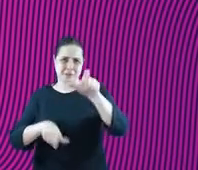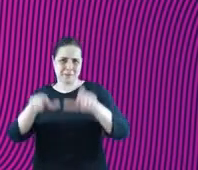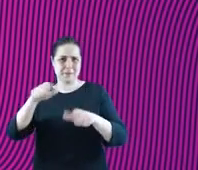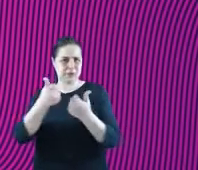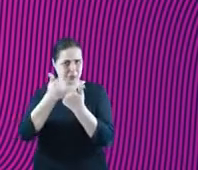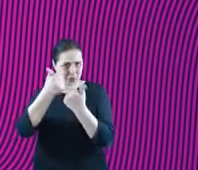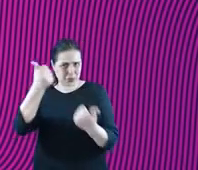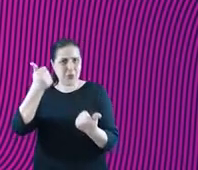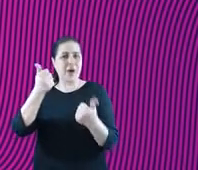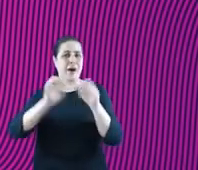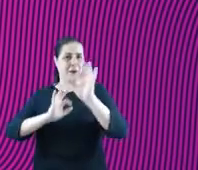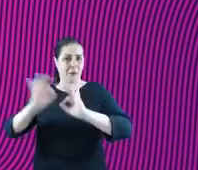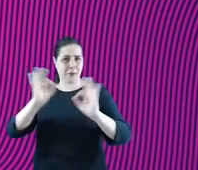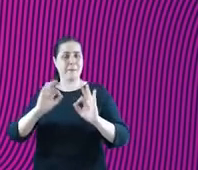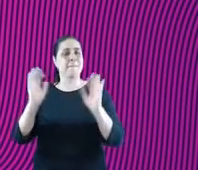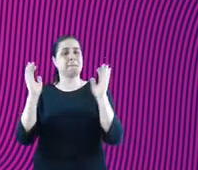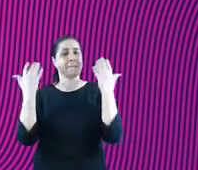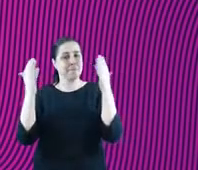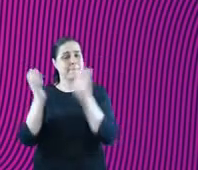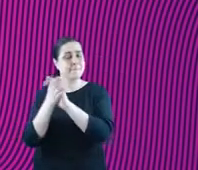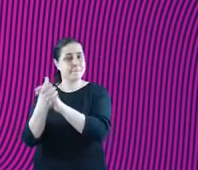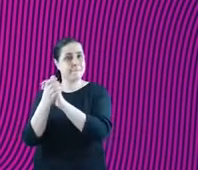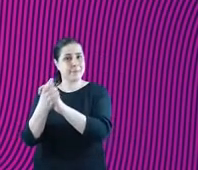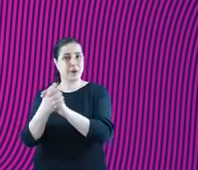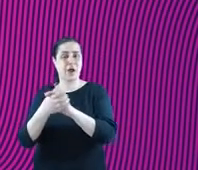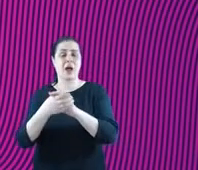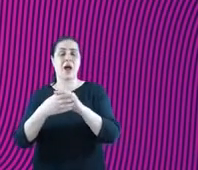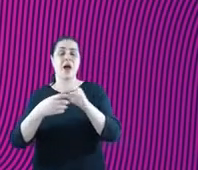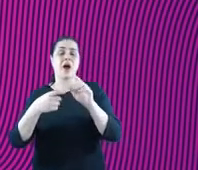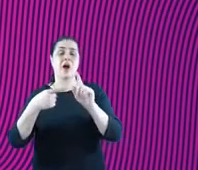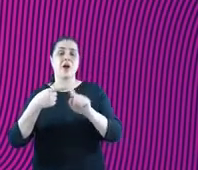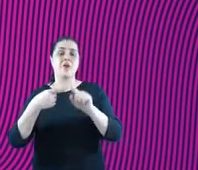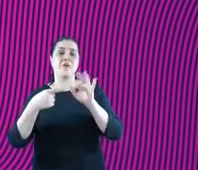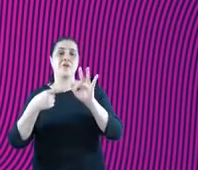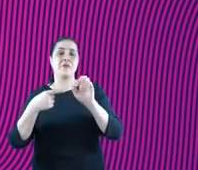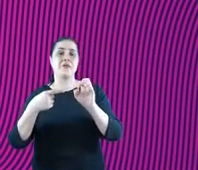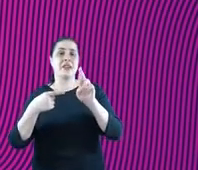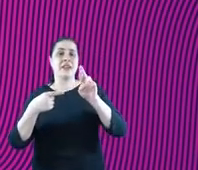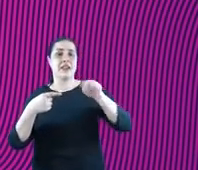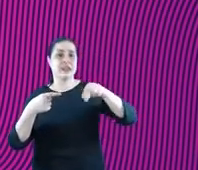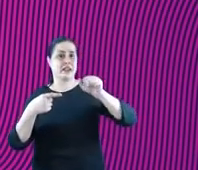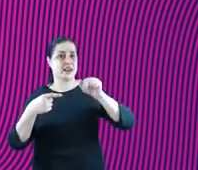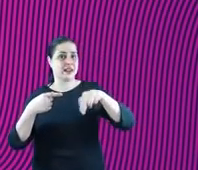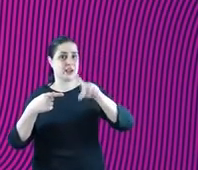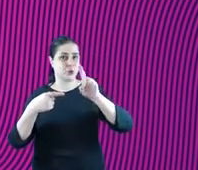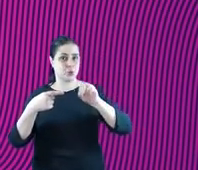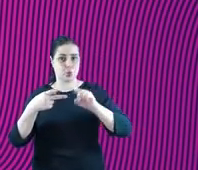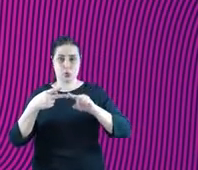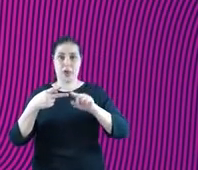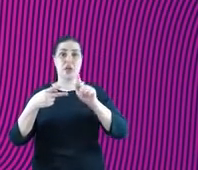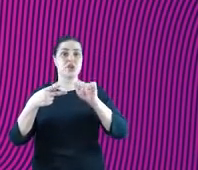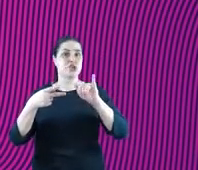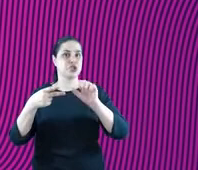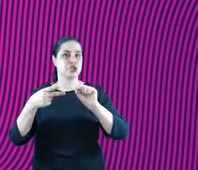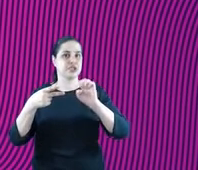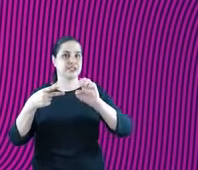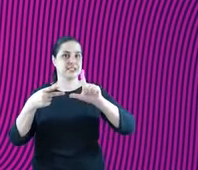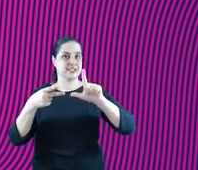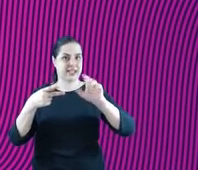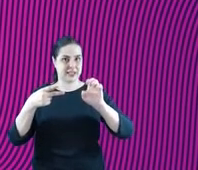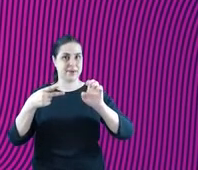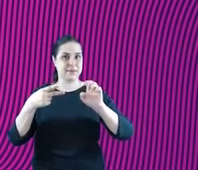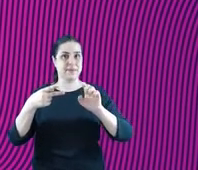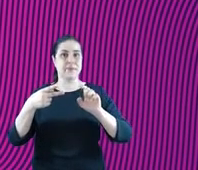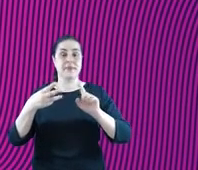doutor Fernando Meton, a doutora Gisele Marinho, e parabenizar a excelente aula da Fátima, que conseguiu passar